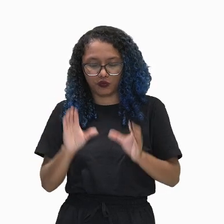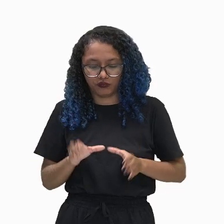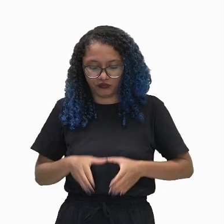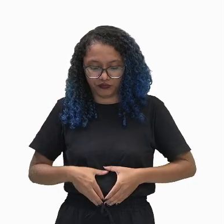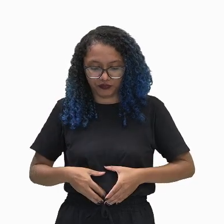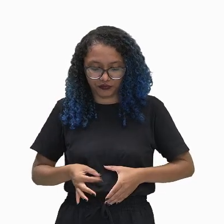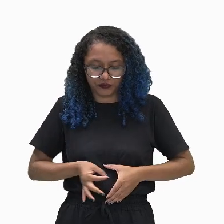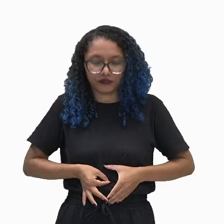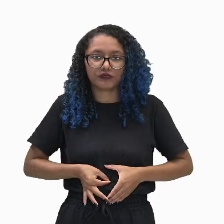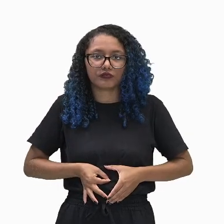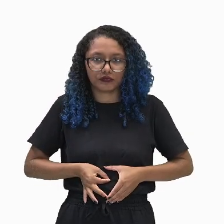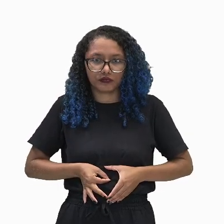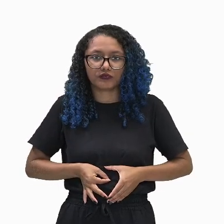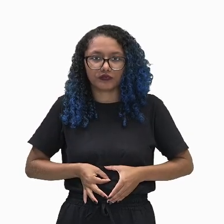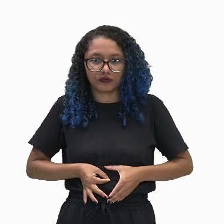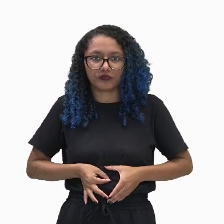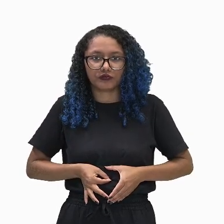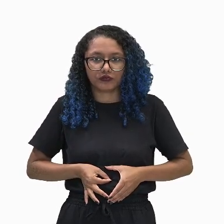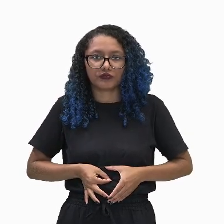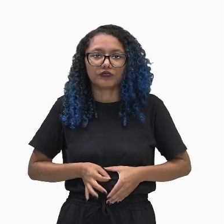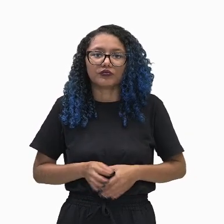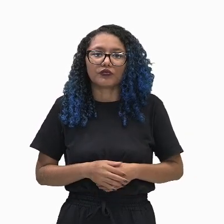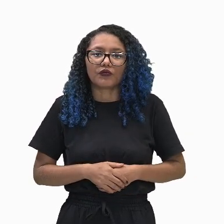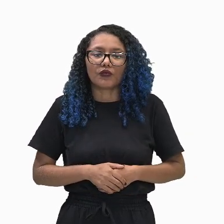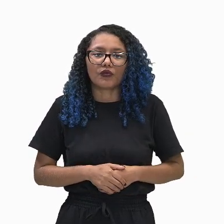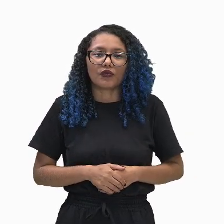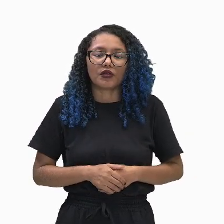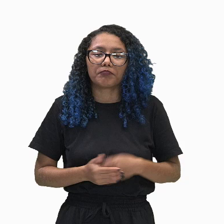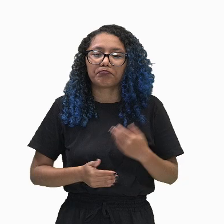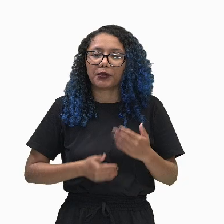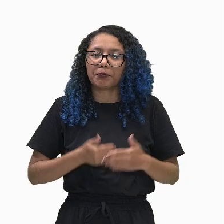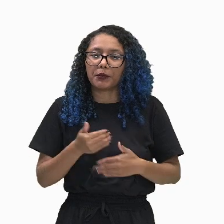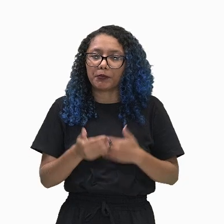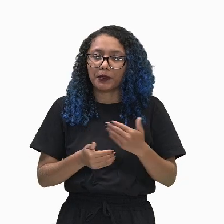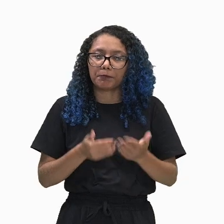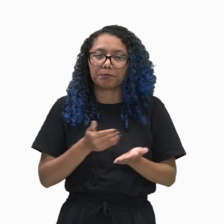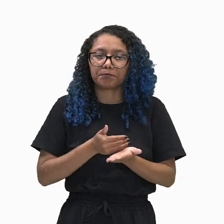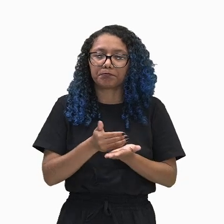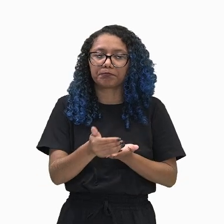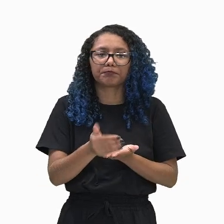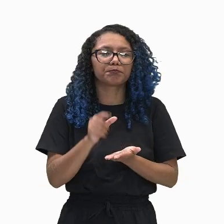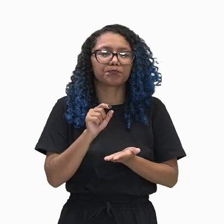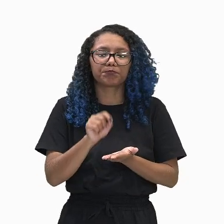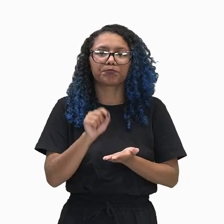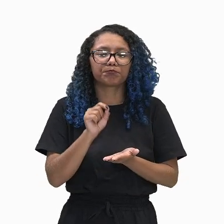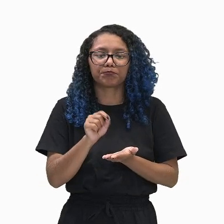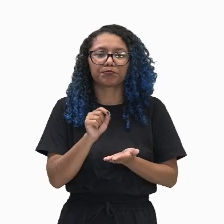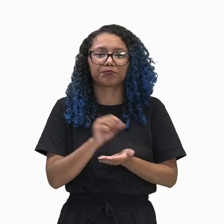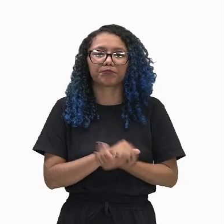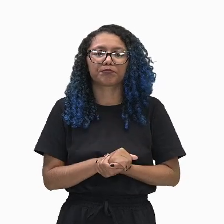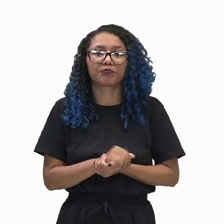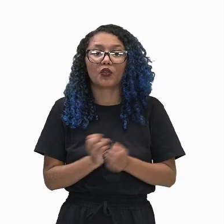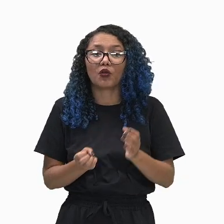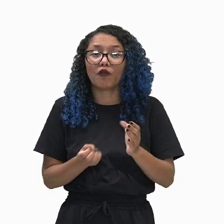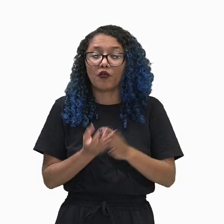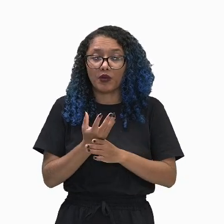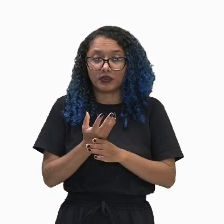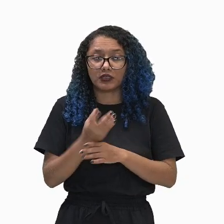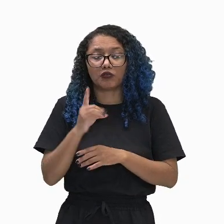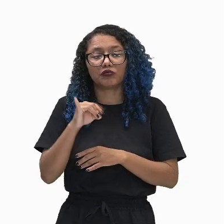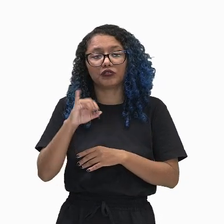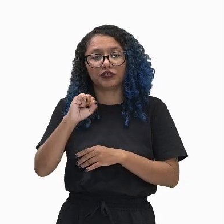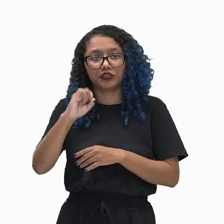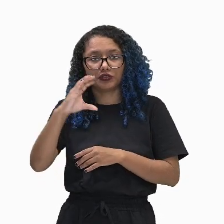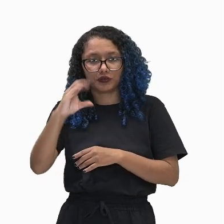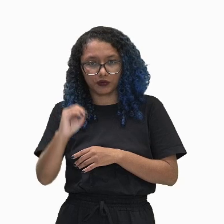processo conhecido pela nidificação. A partir daí, há a formação do disco germinativo, onde o